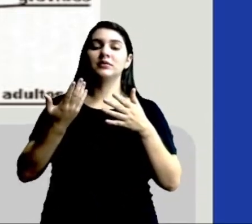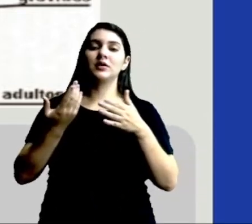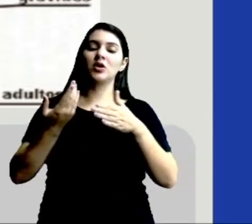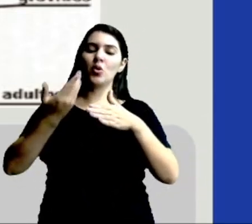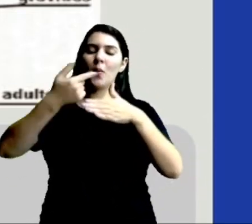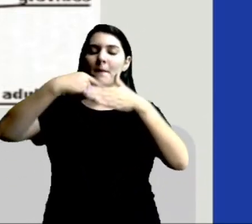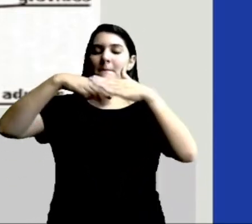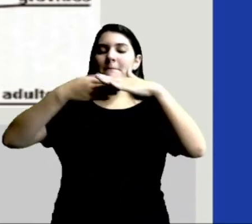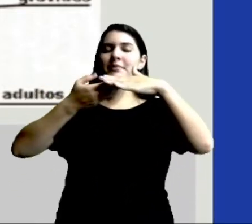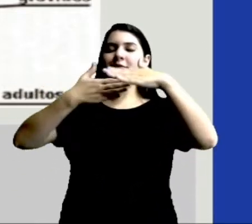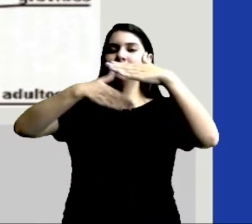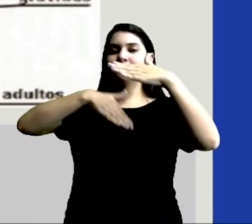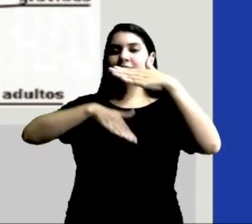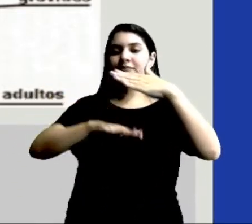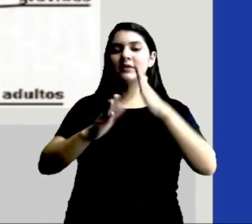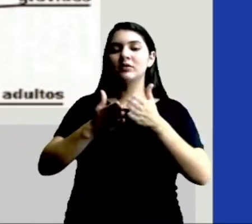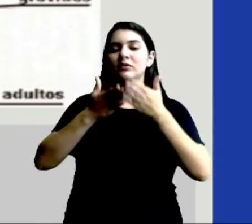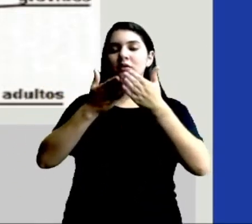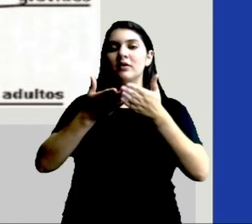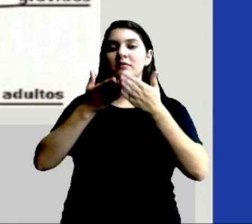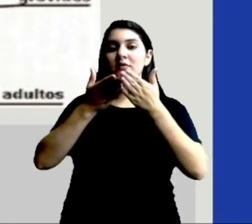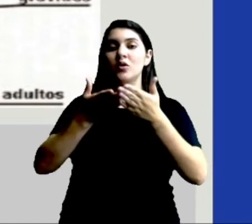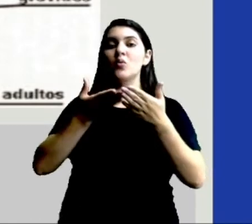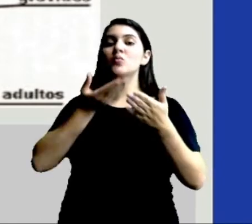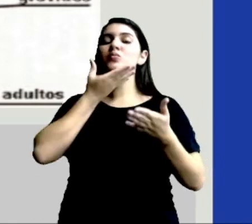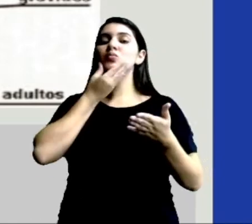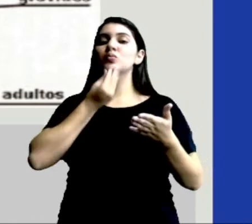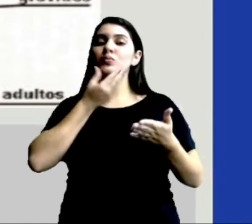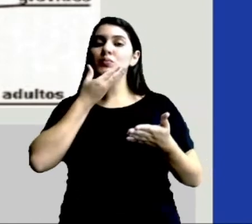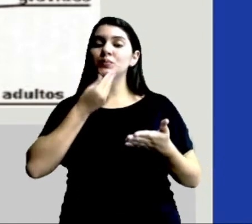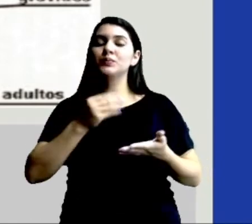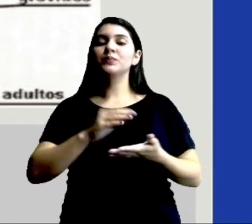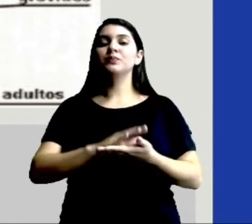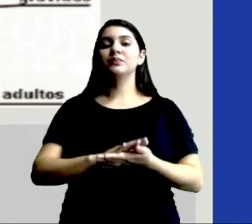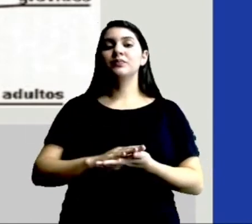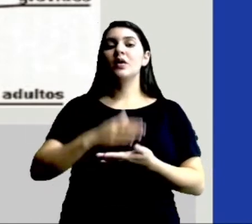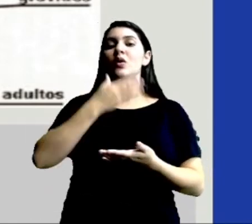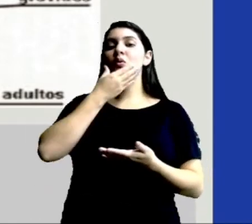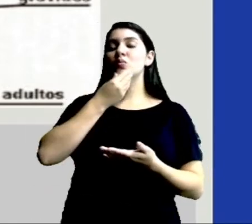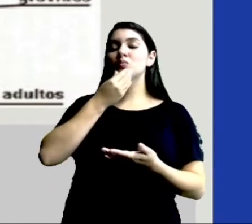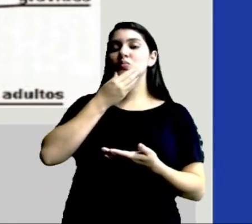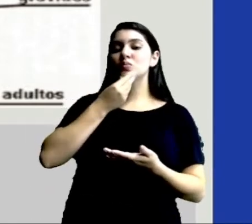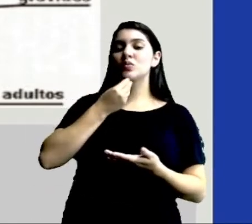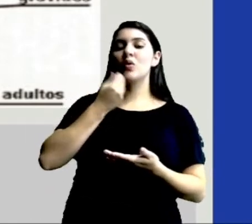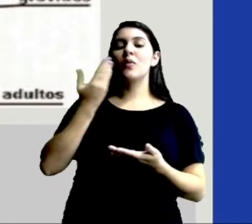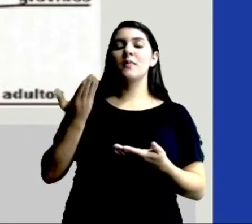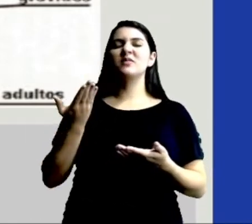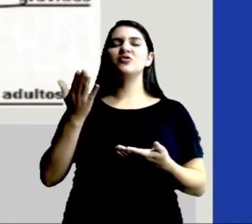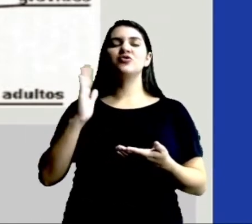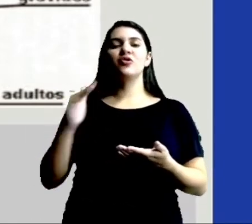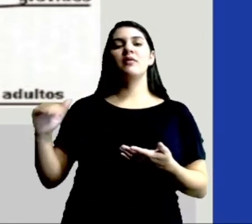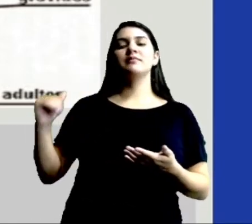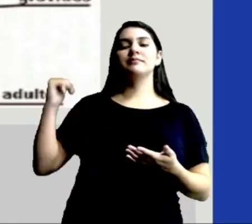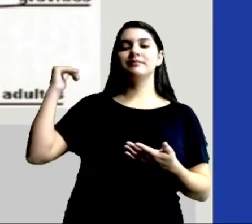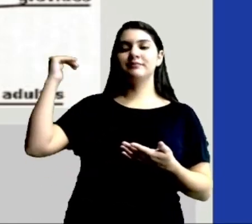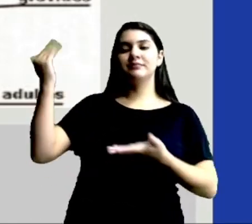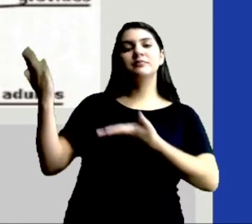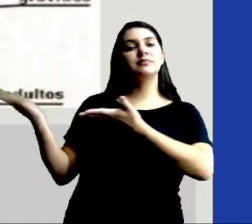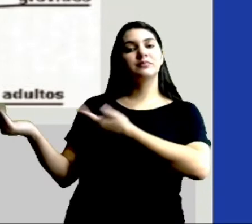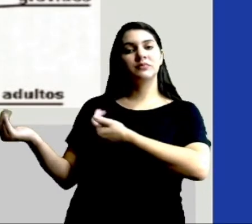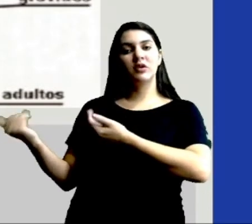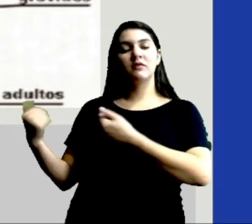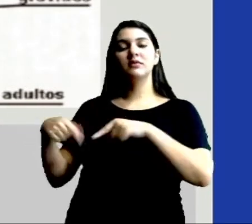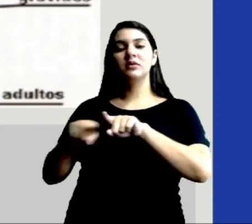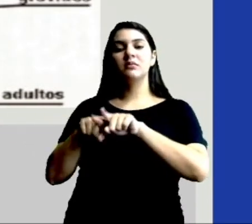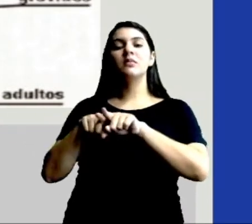parte final do navio, temos aí, são os homens, né, os meninos, que já são os adolescentes, e os homens.